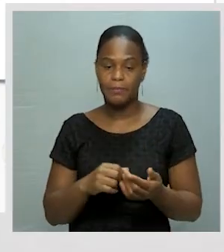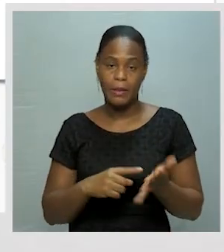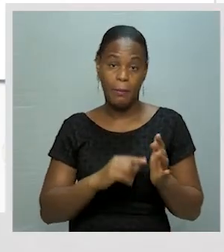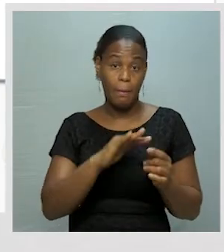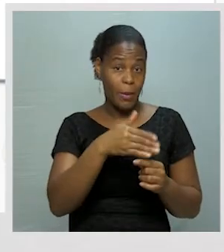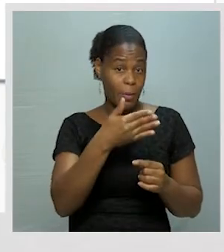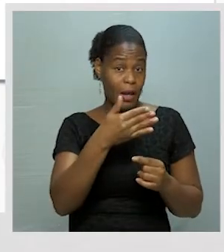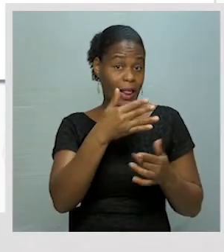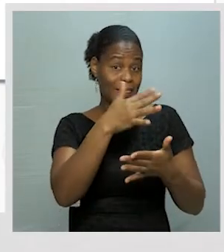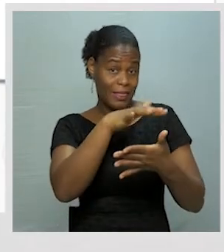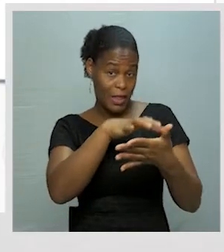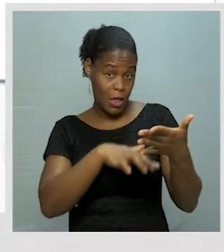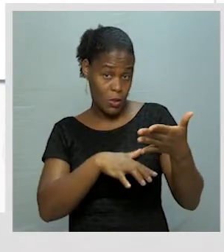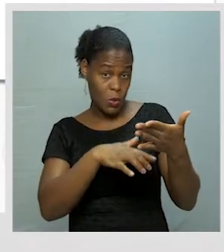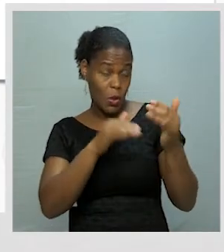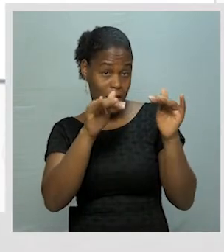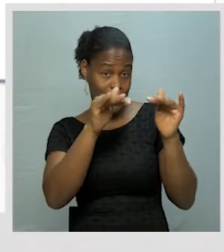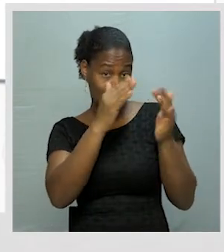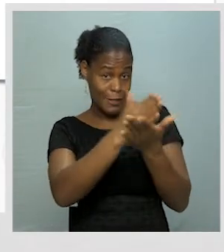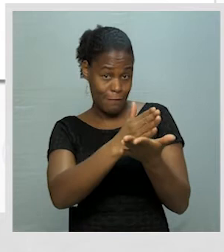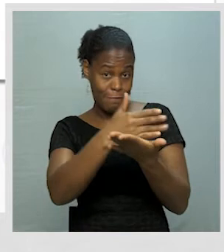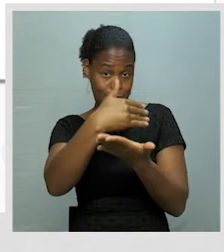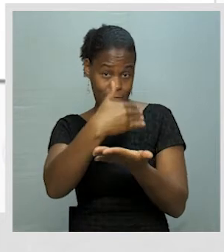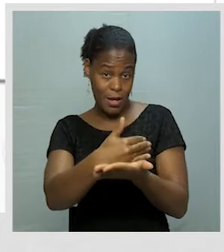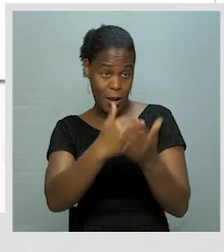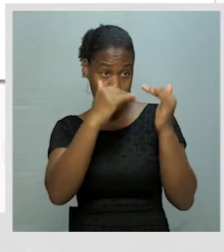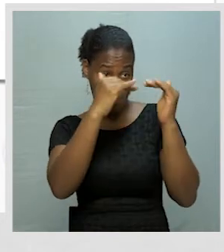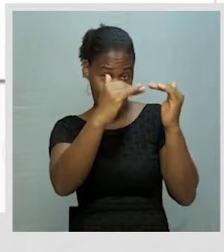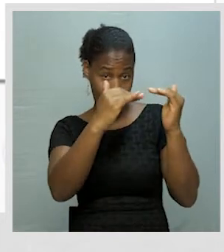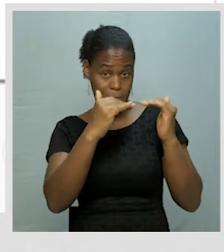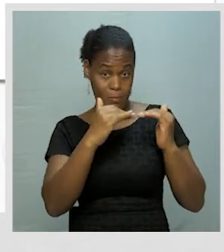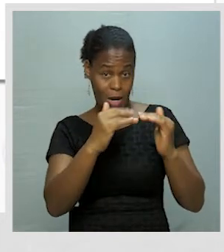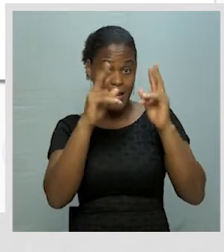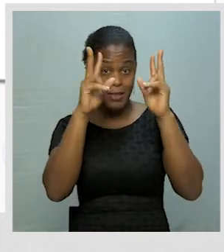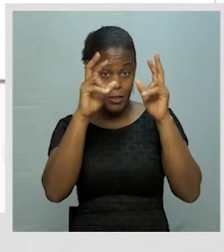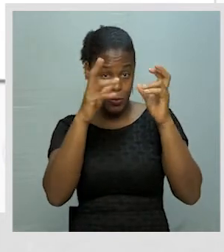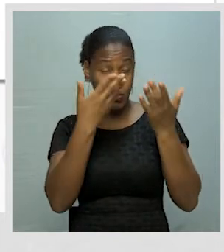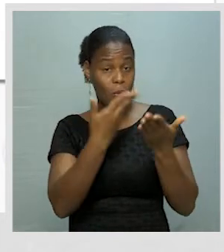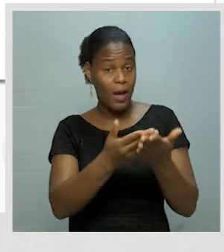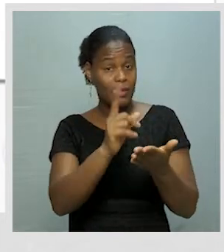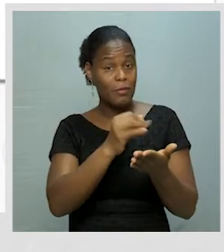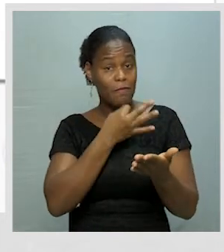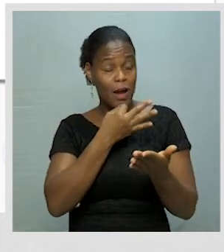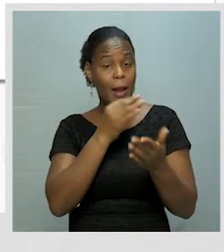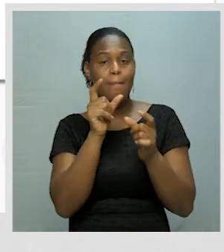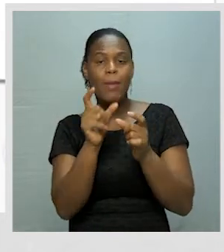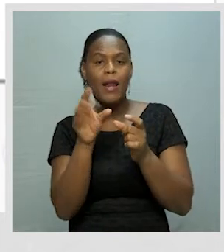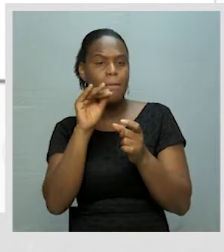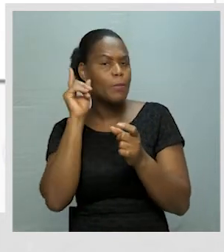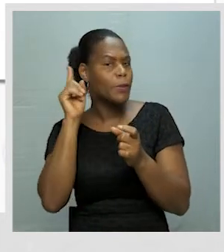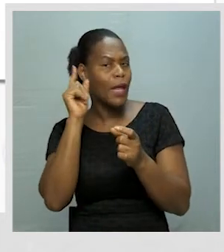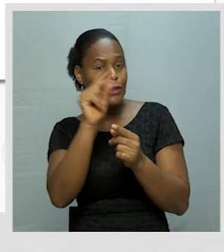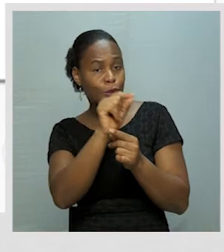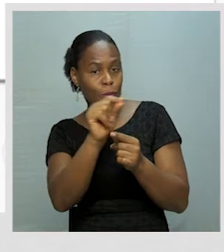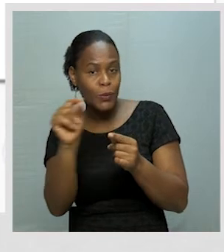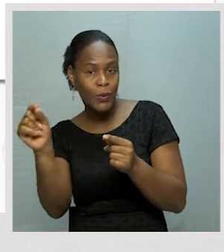partes ou momentos, já falamos sobre isso. Atribuir um título a cada parte, também já falamos. Sublinhar as palavras-chave, nós já conversamos sobre